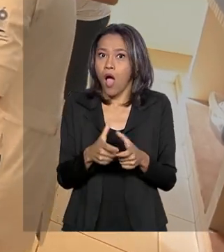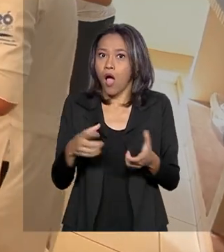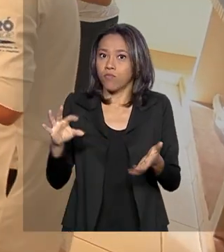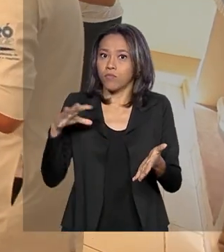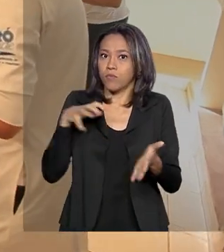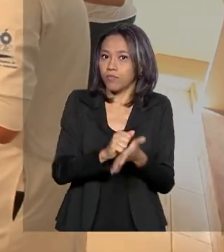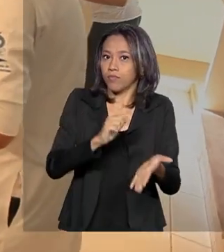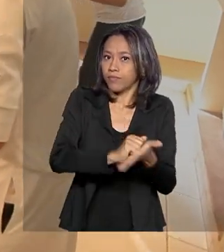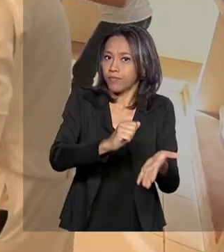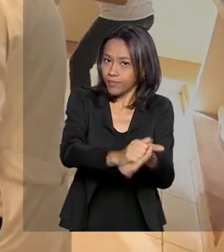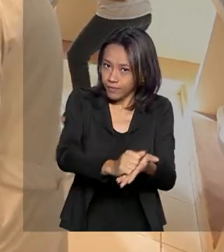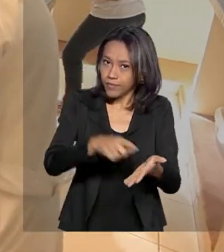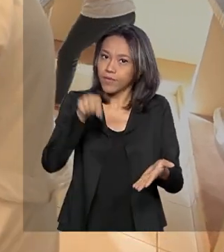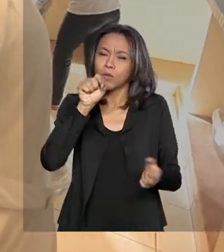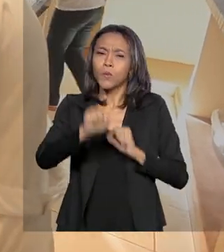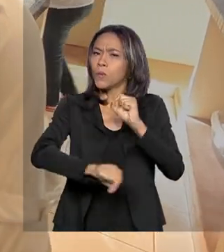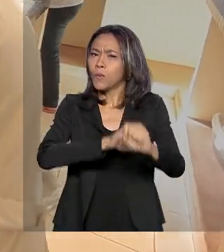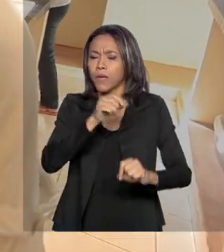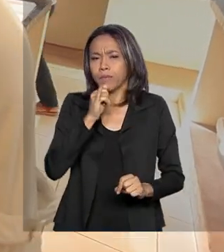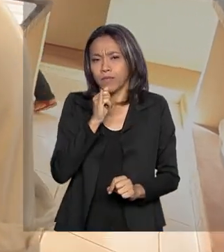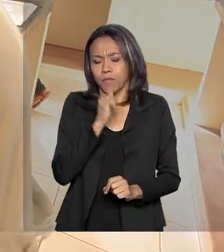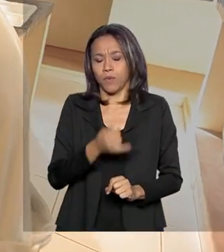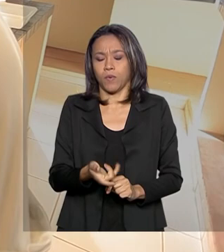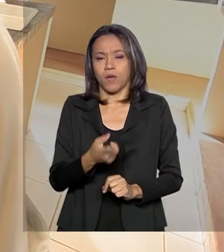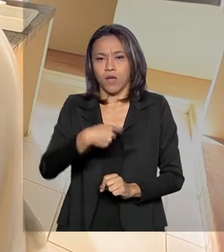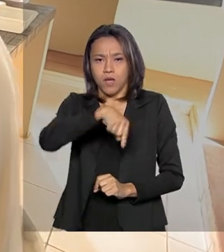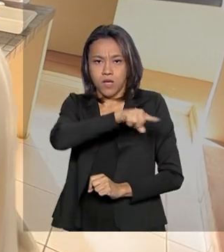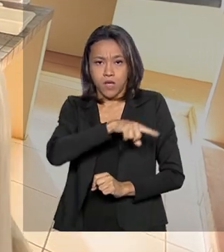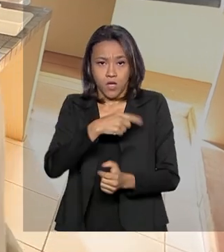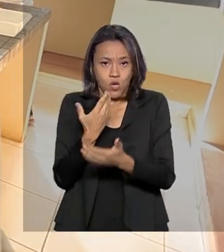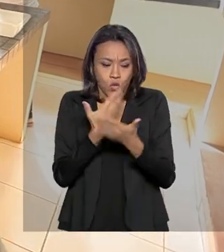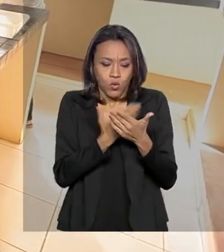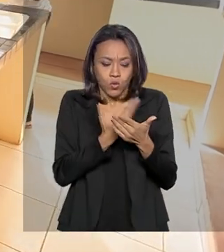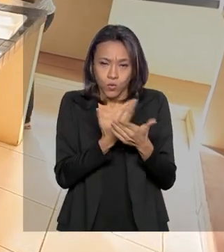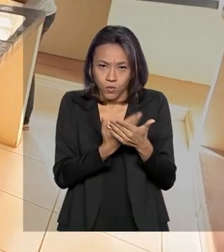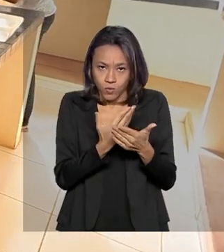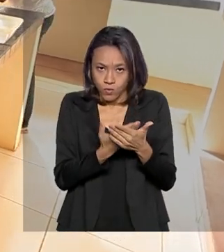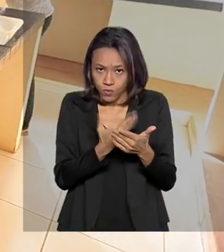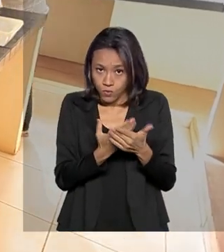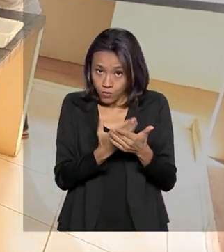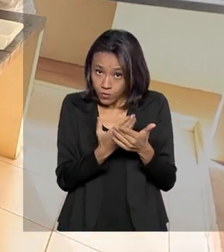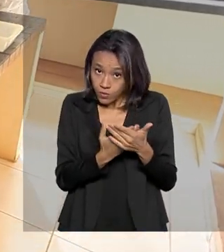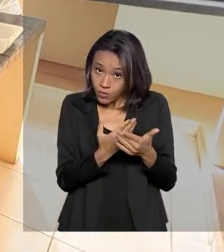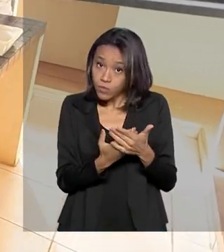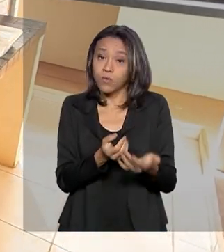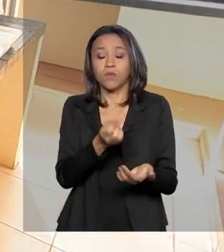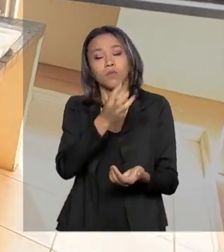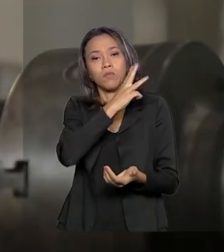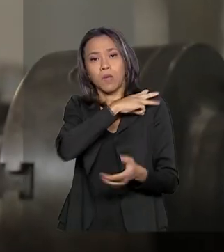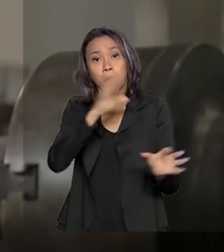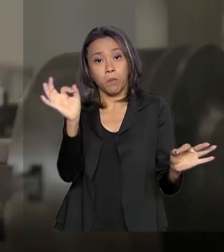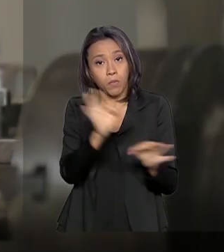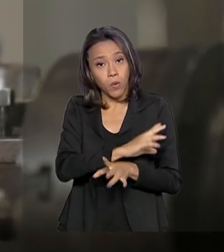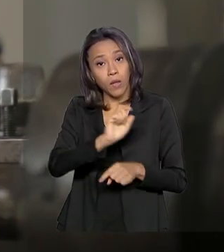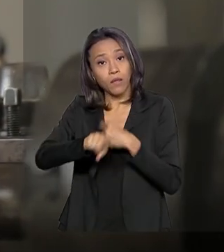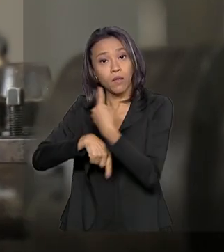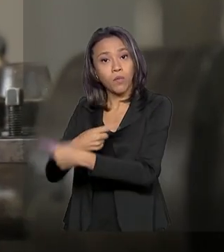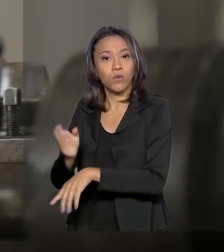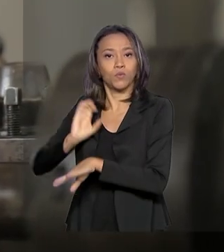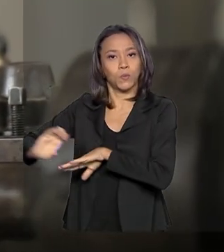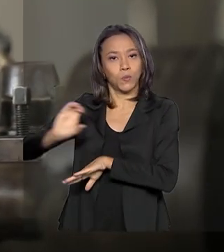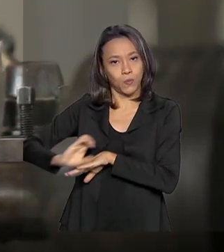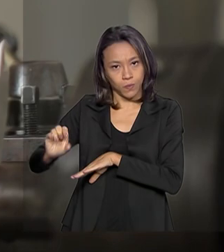formação subsequente, que é quando o aluno começa a fazer o curso depois que termina o ensino médio. Só nesta